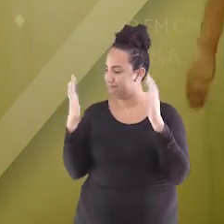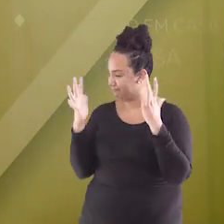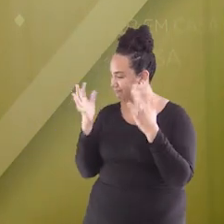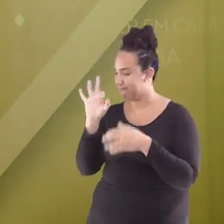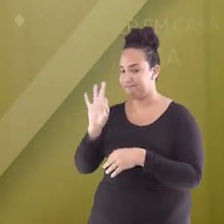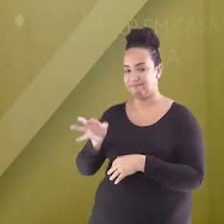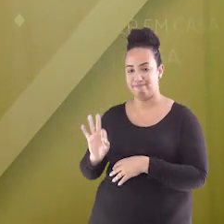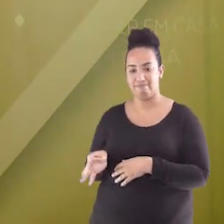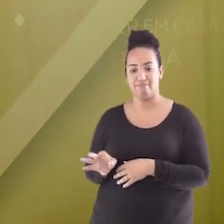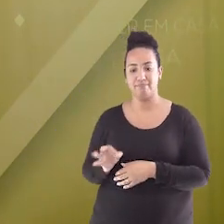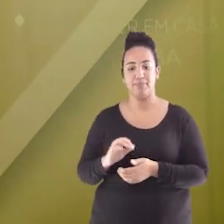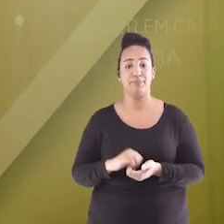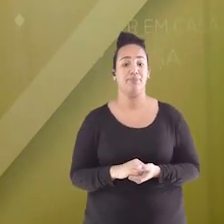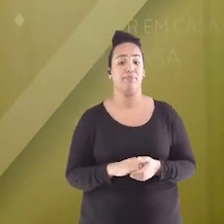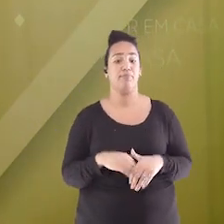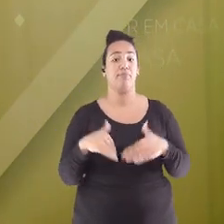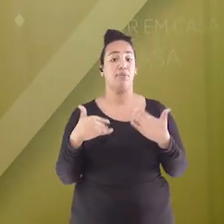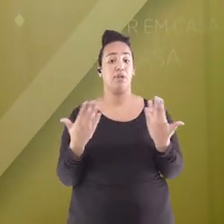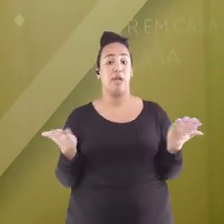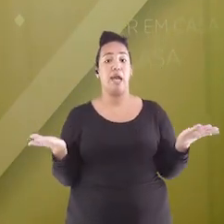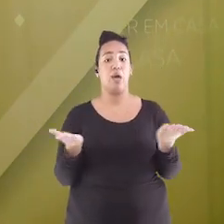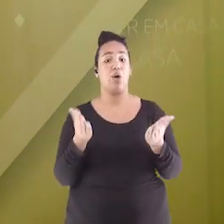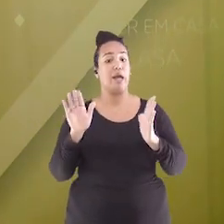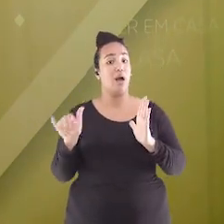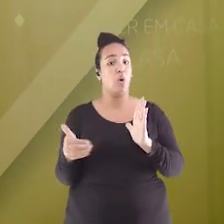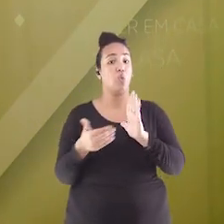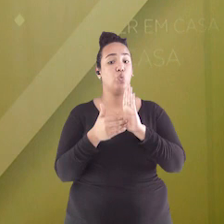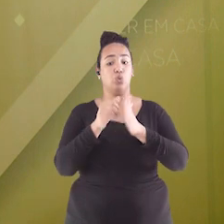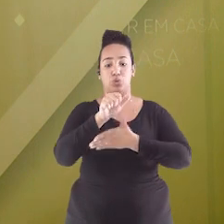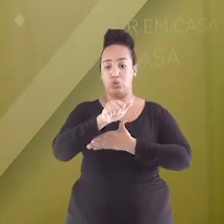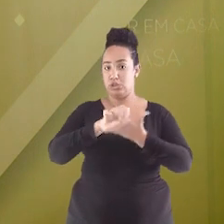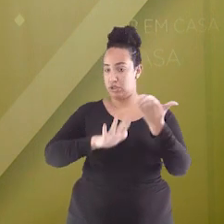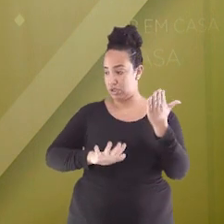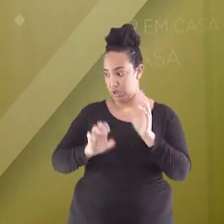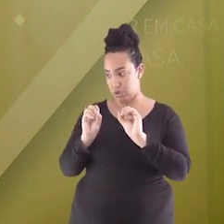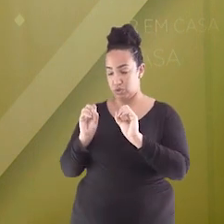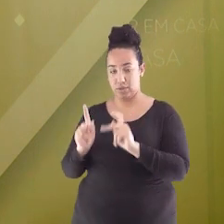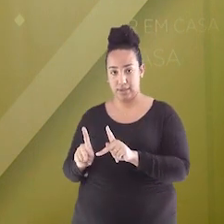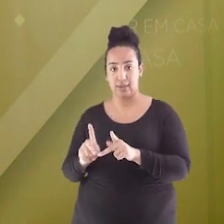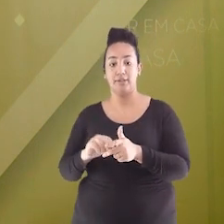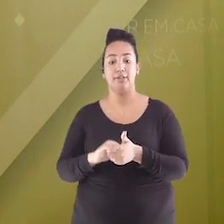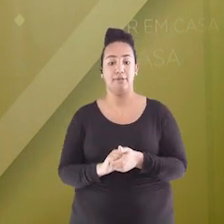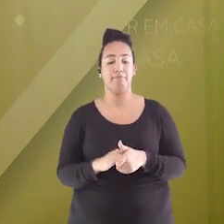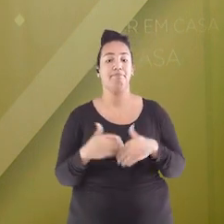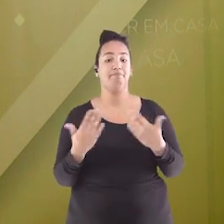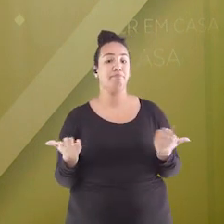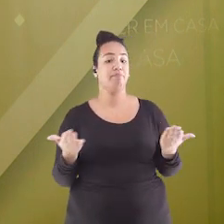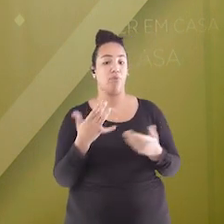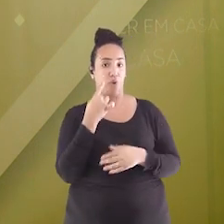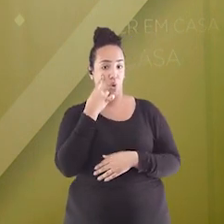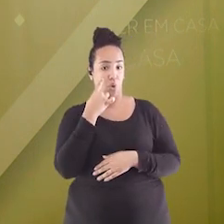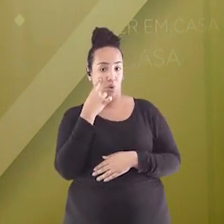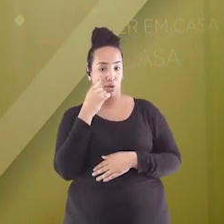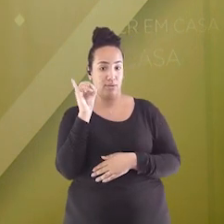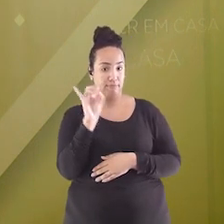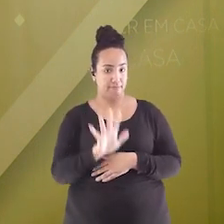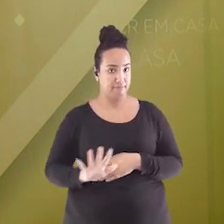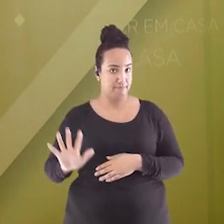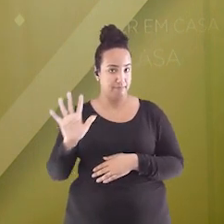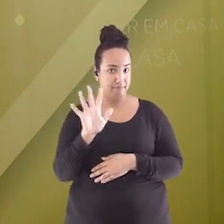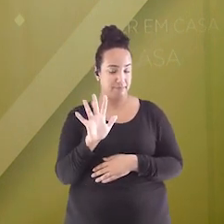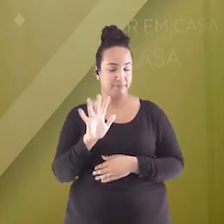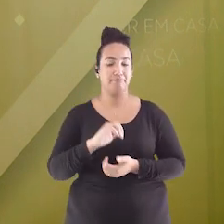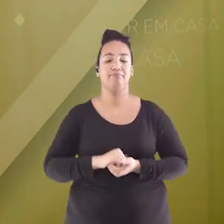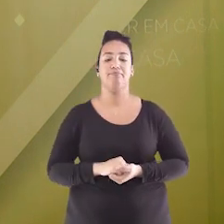bem. Então, agora vamos para a nossa última atividade, tá bom? Então vamos lá. Vamos observar a